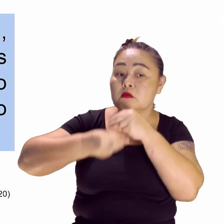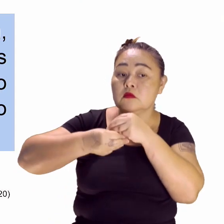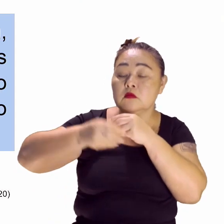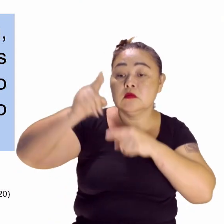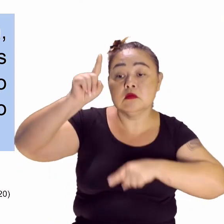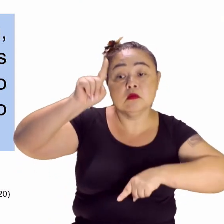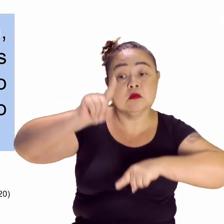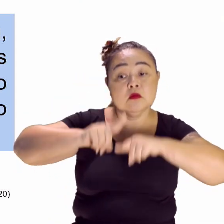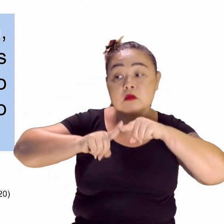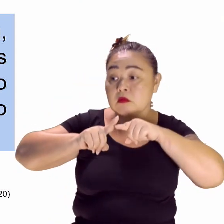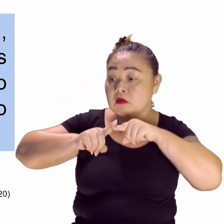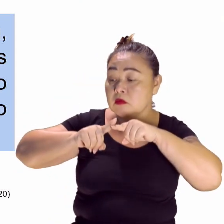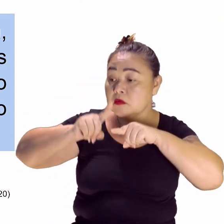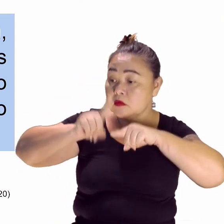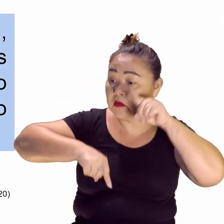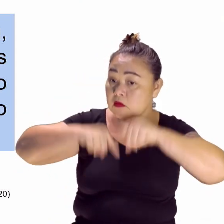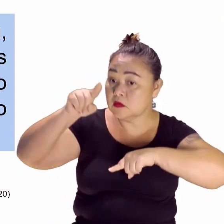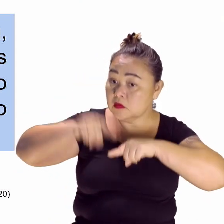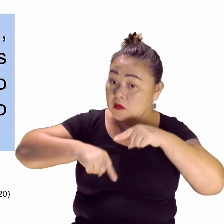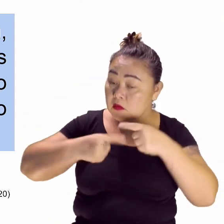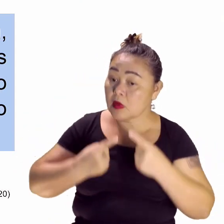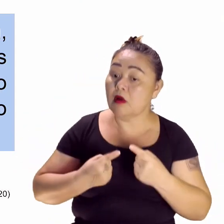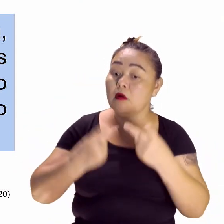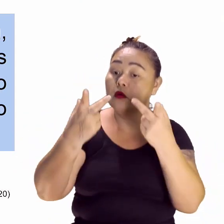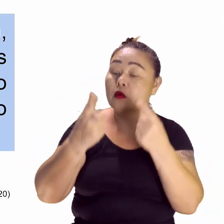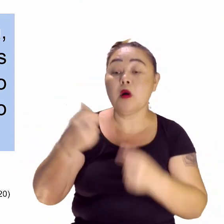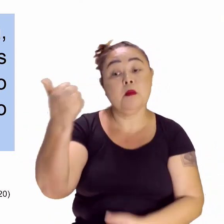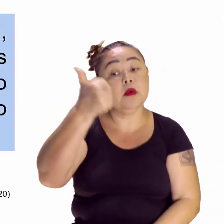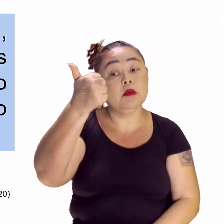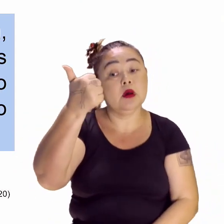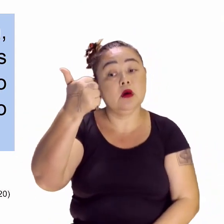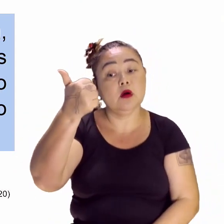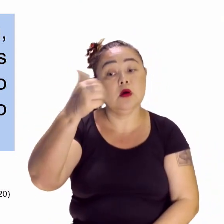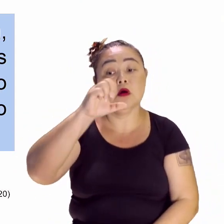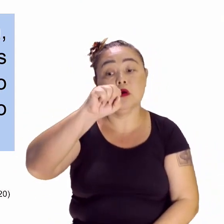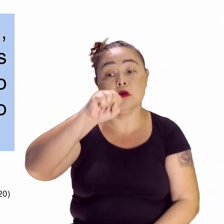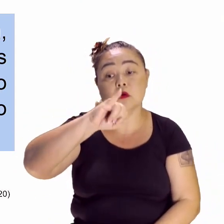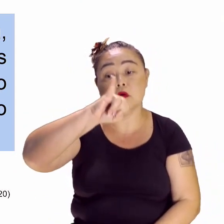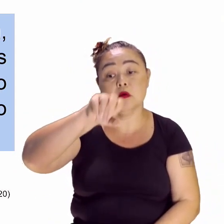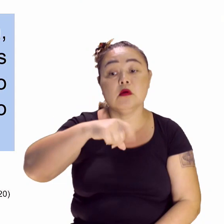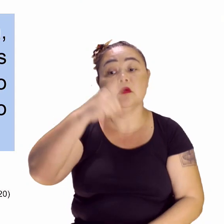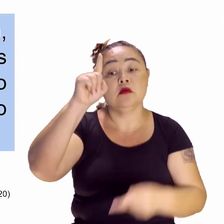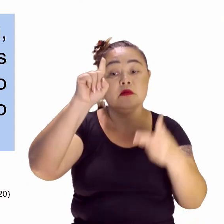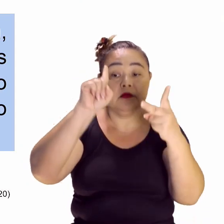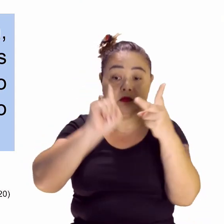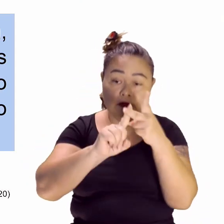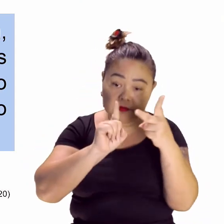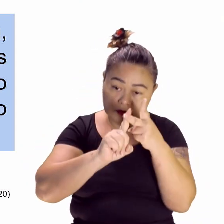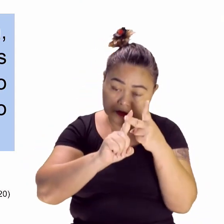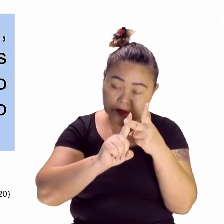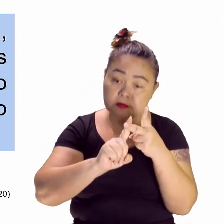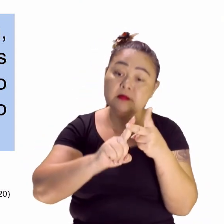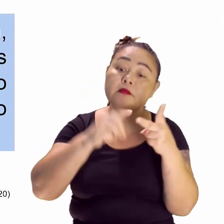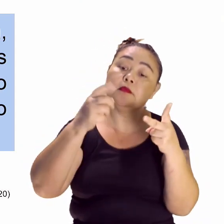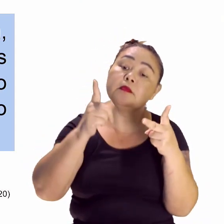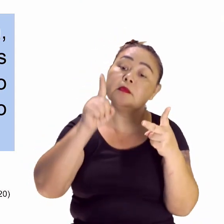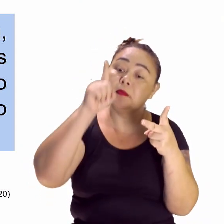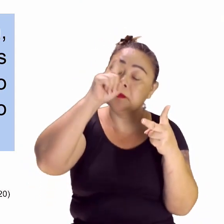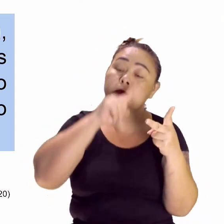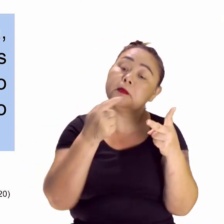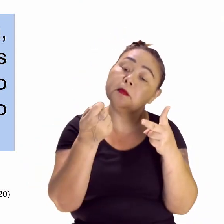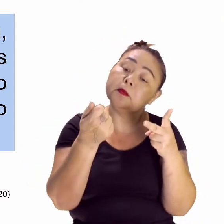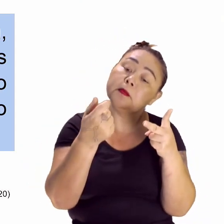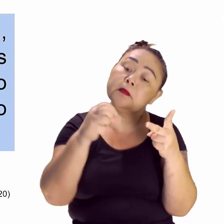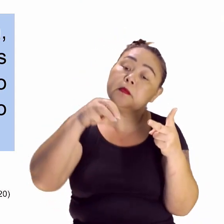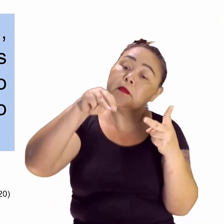de produção O primeiro é soja depois a gente vai ter o milho